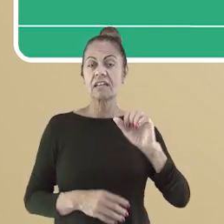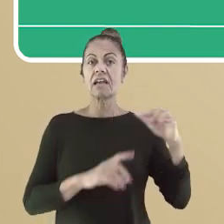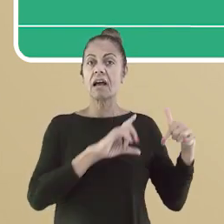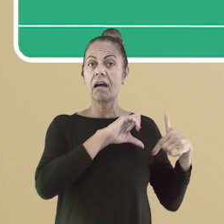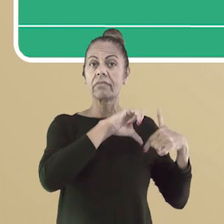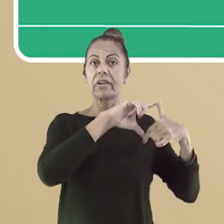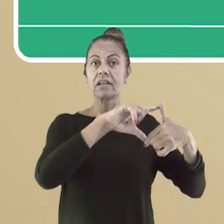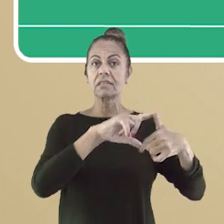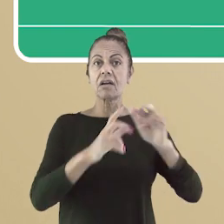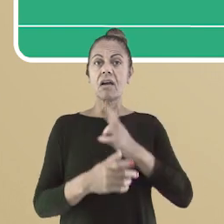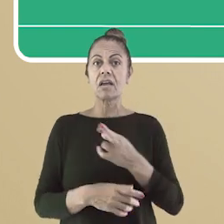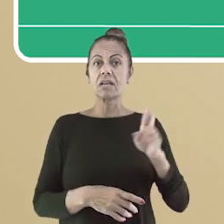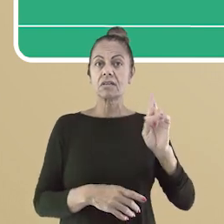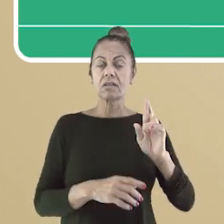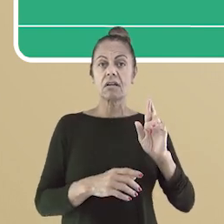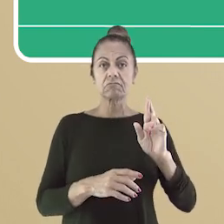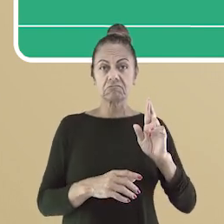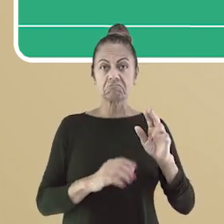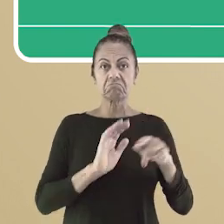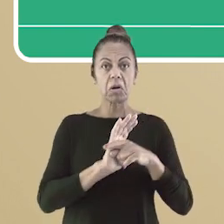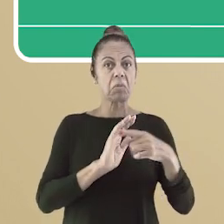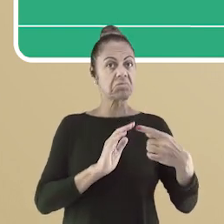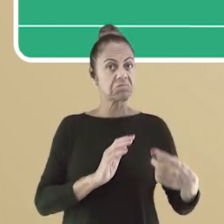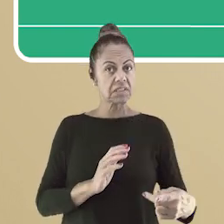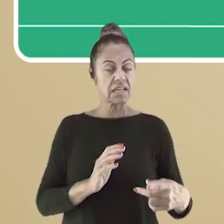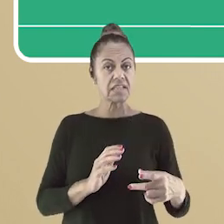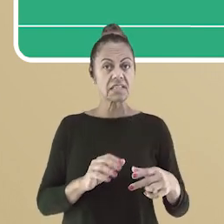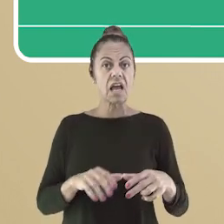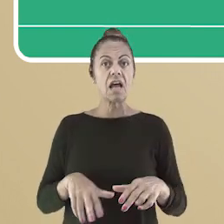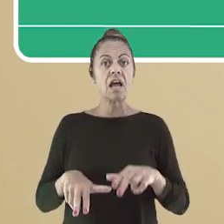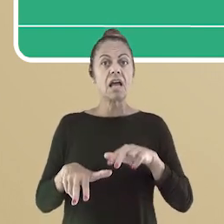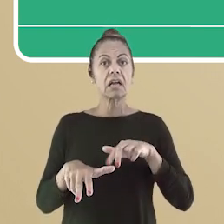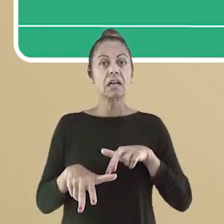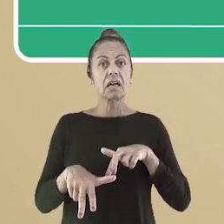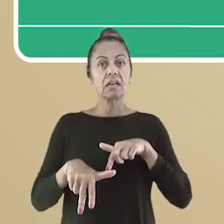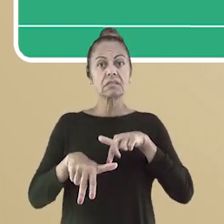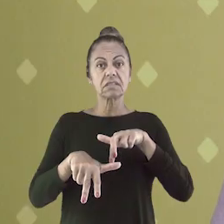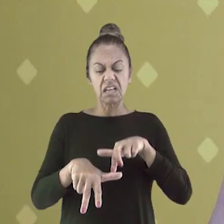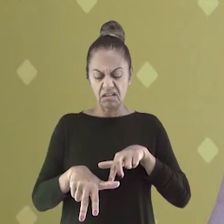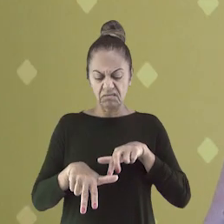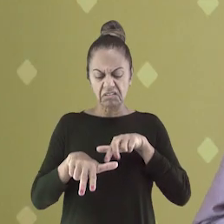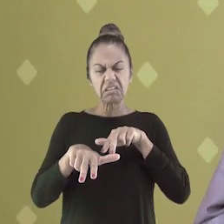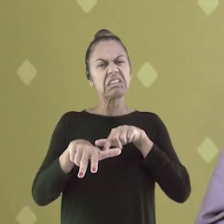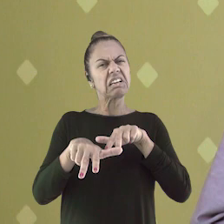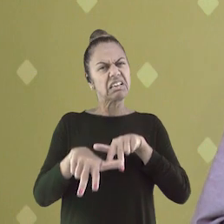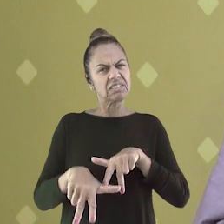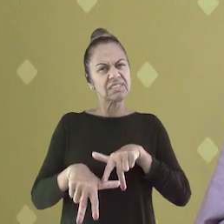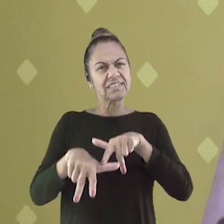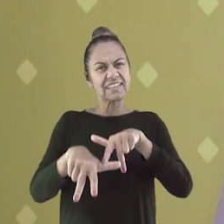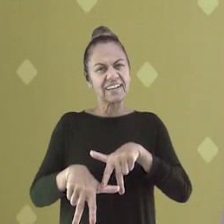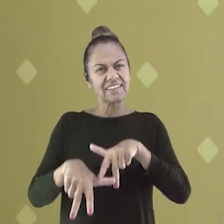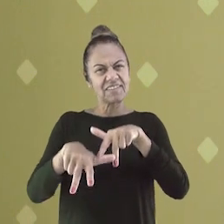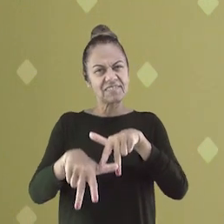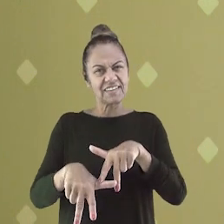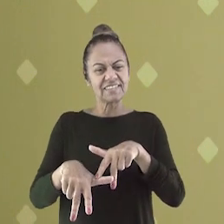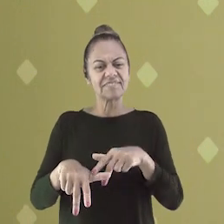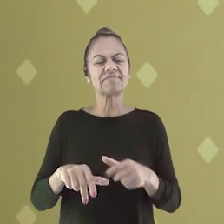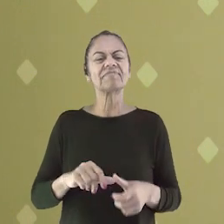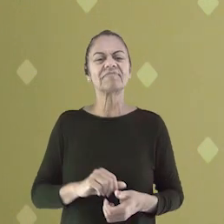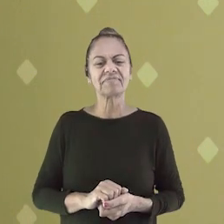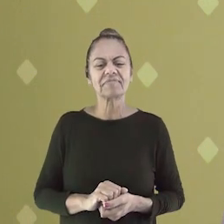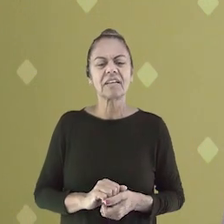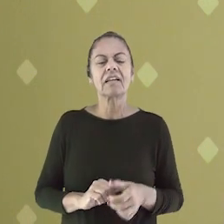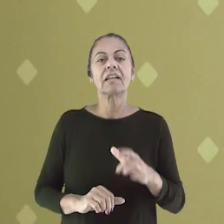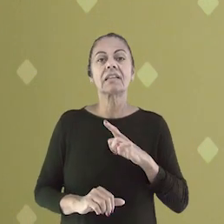tradições religiosas, conhecidas no Brasil como candomblé. Na década de 1930,